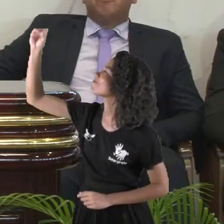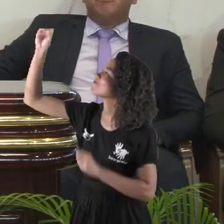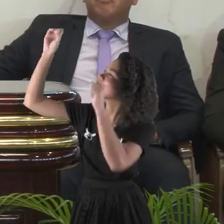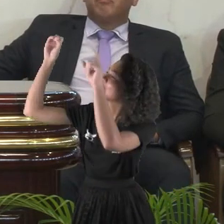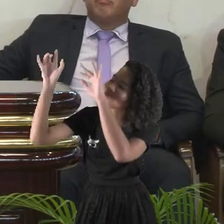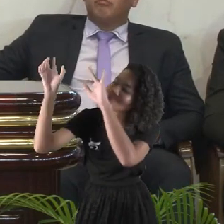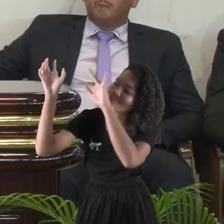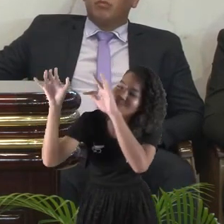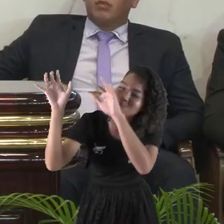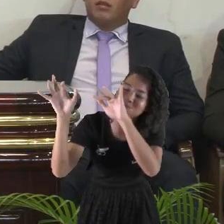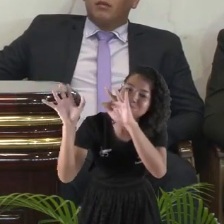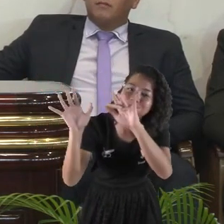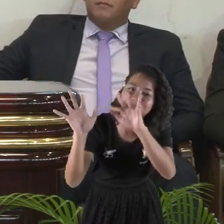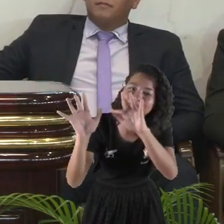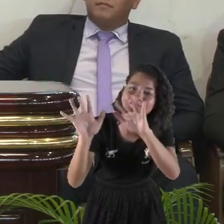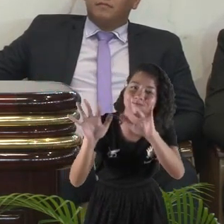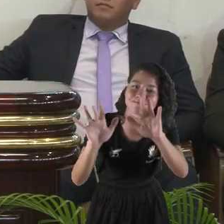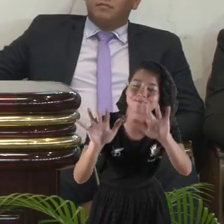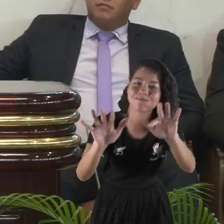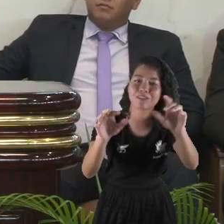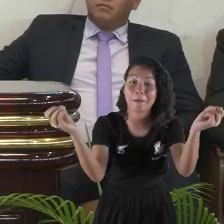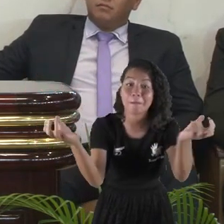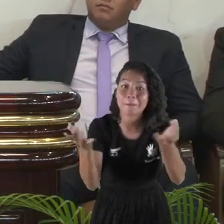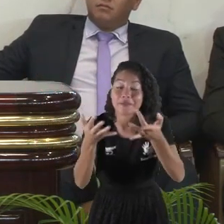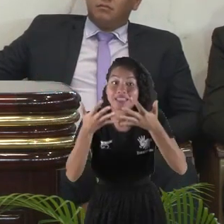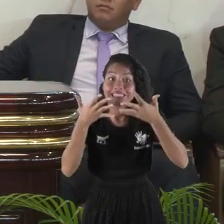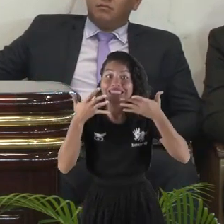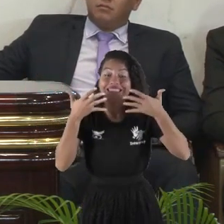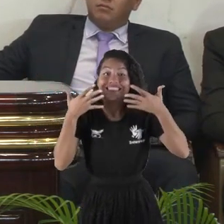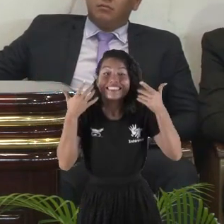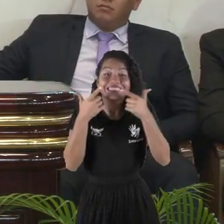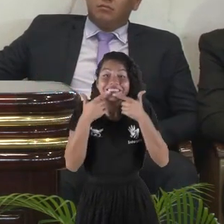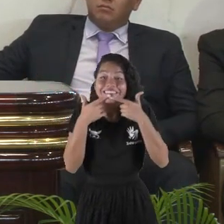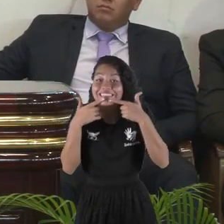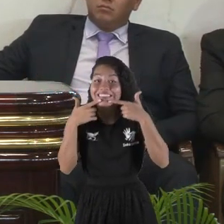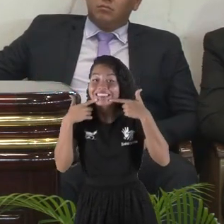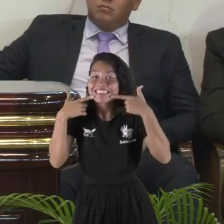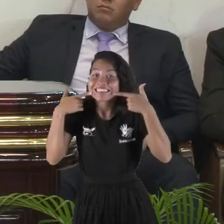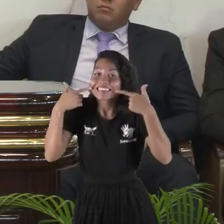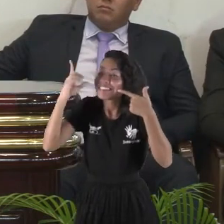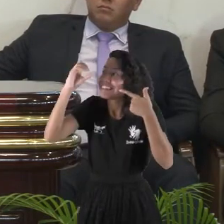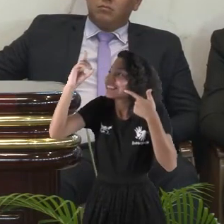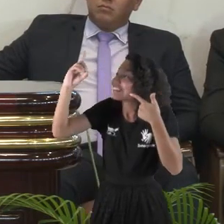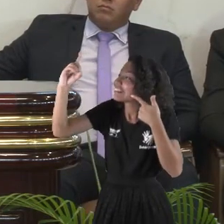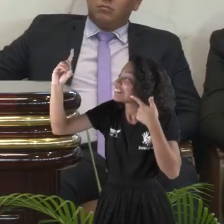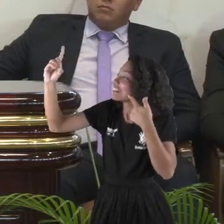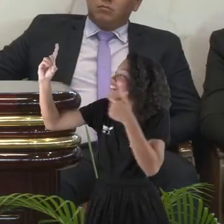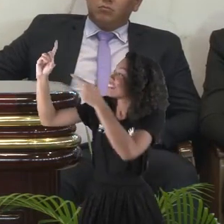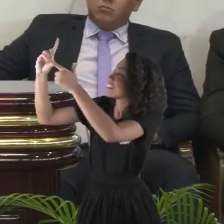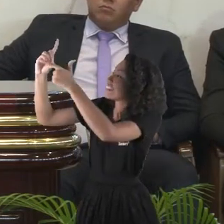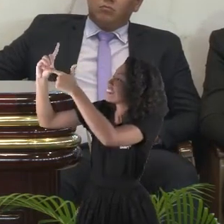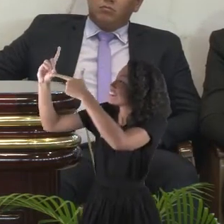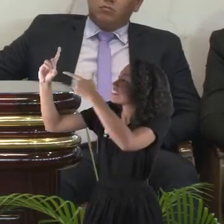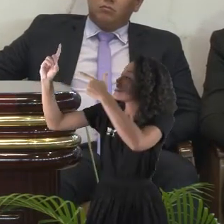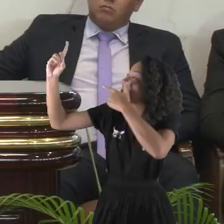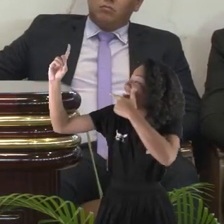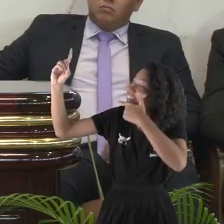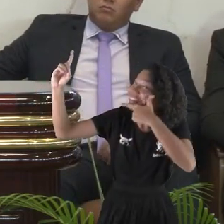e faça brilhar seu rosto em ti, que